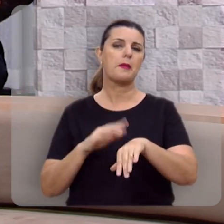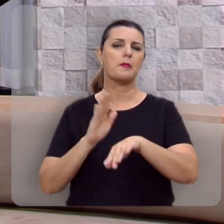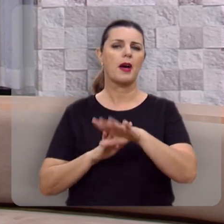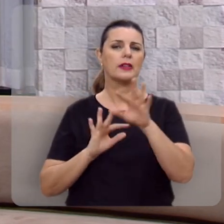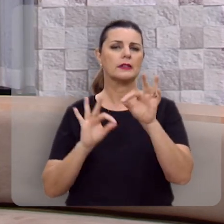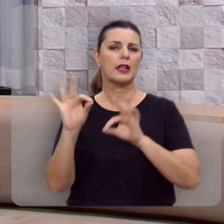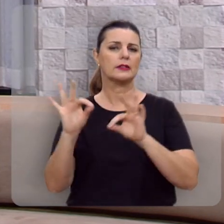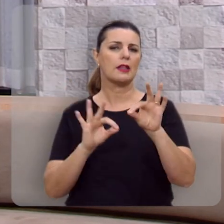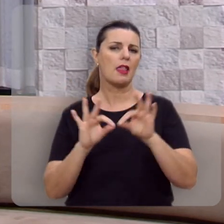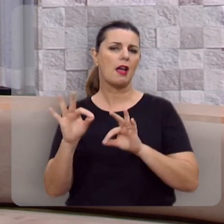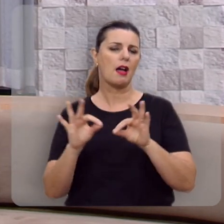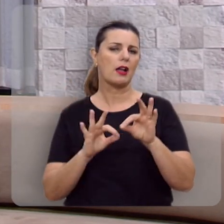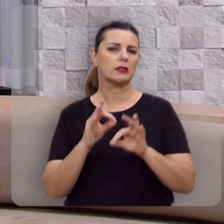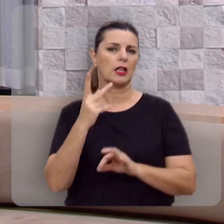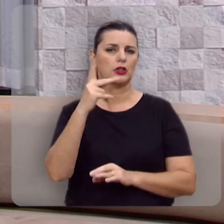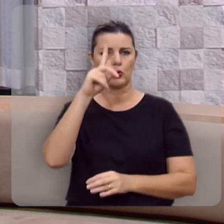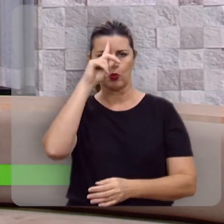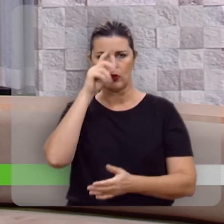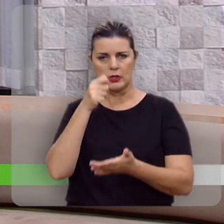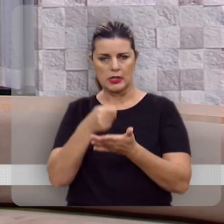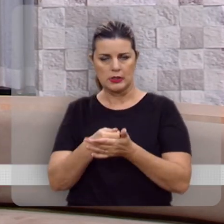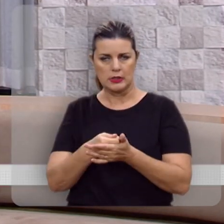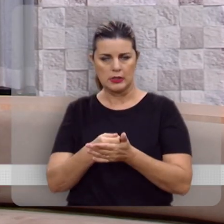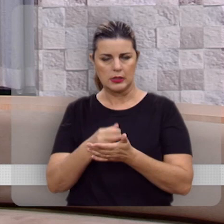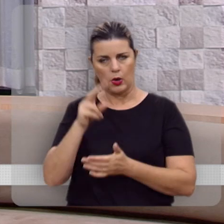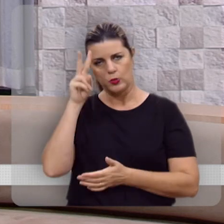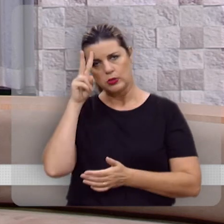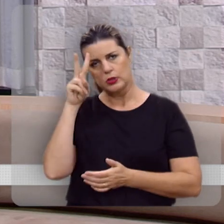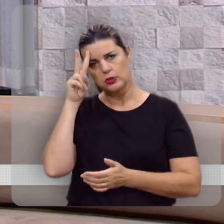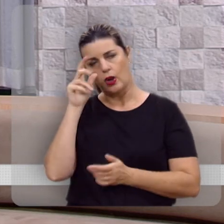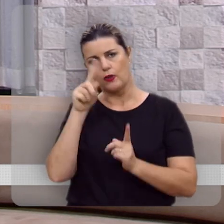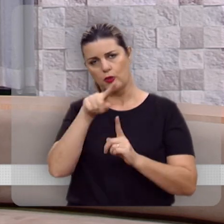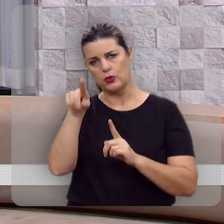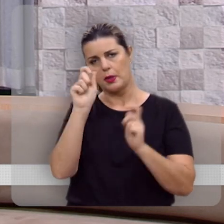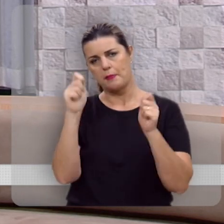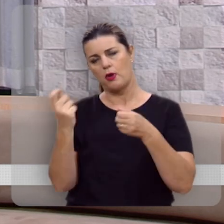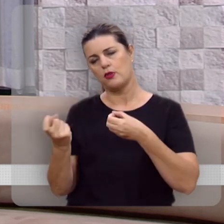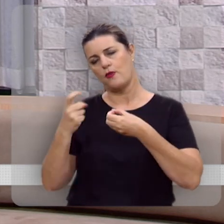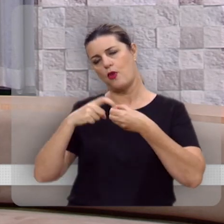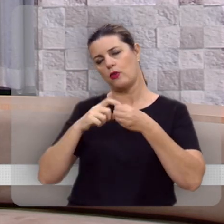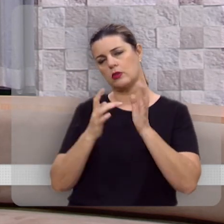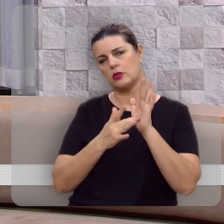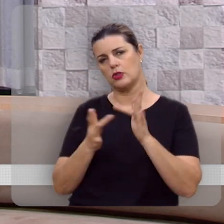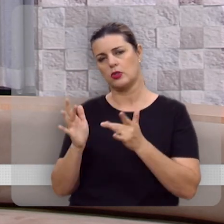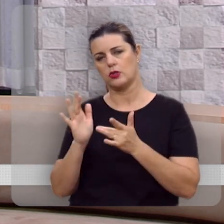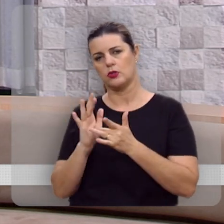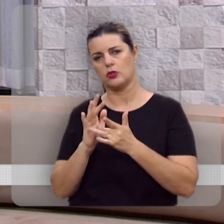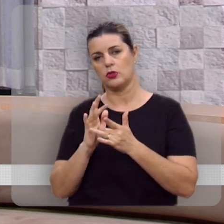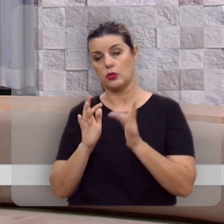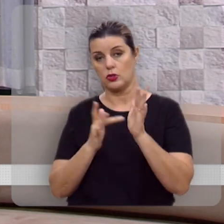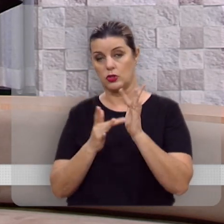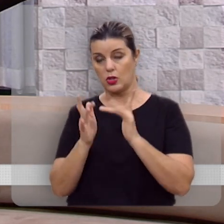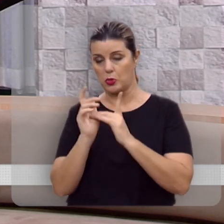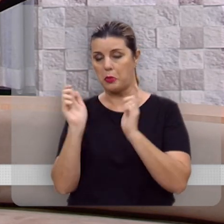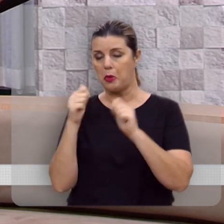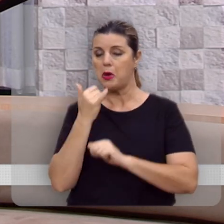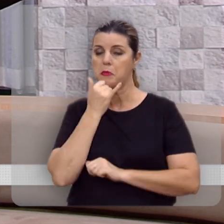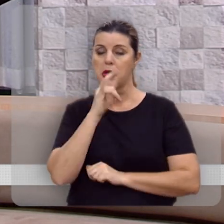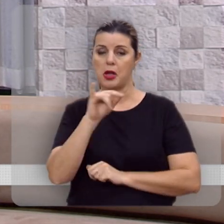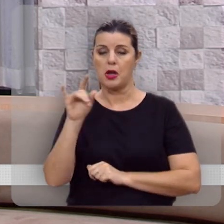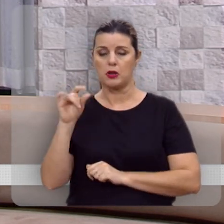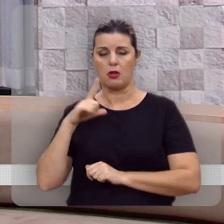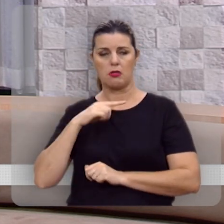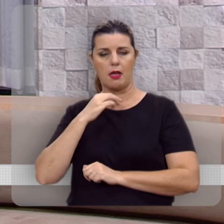mais estratégico e decisivo da sua história. Você pode voltar para Jesus. Ele é rico em perdoar